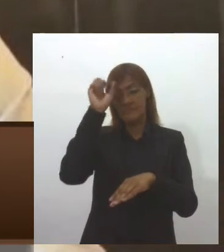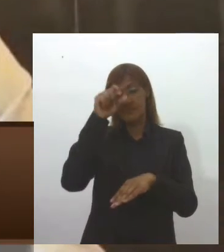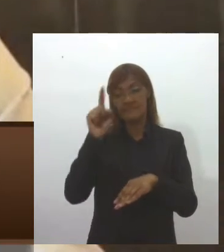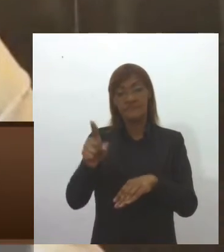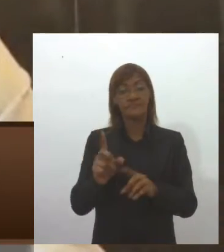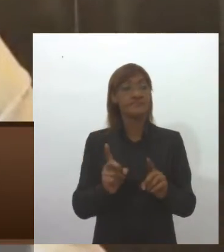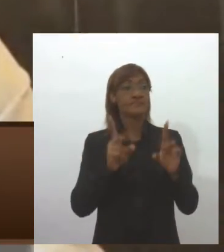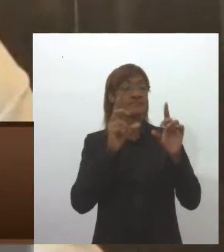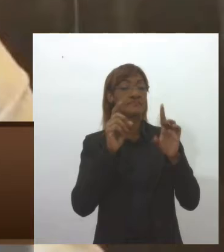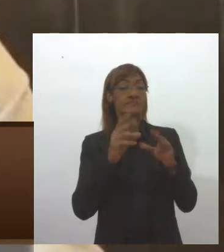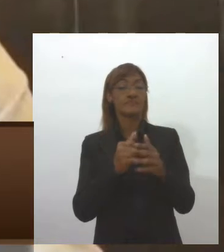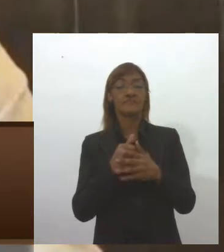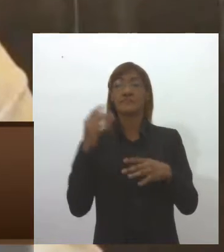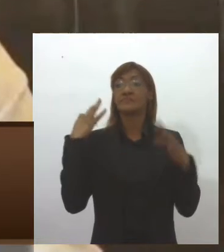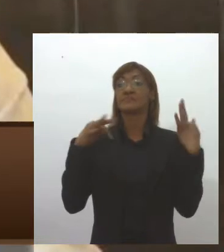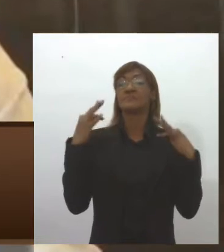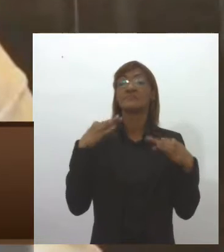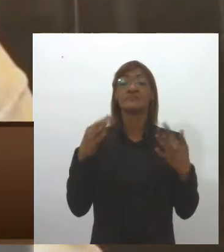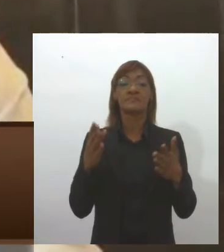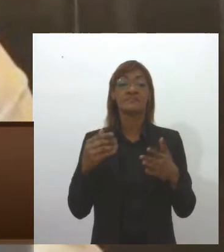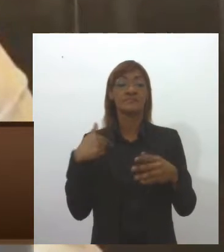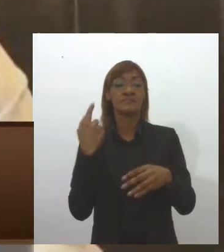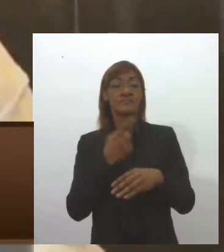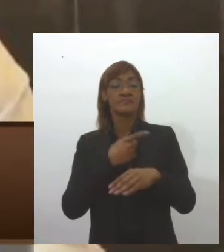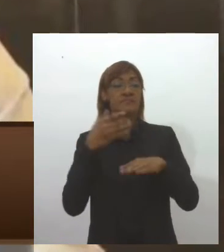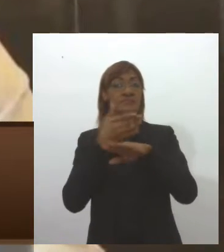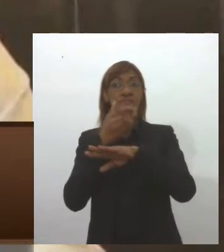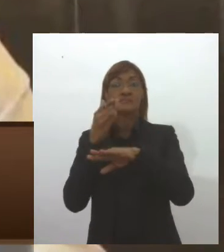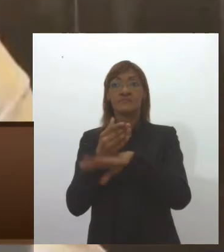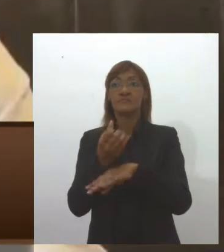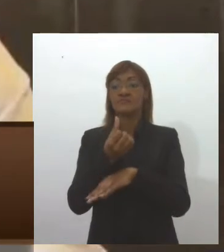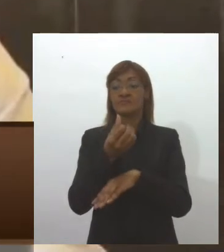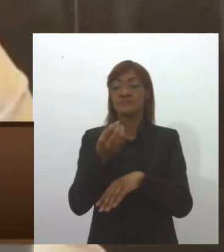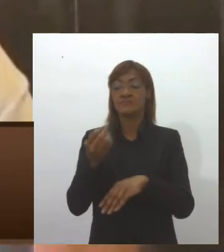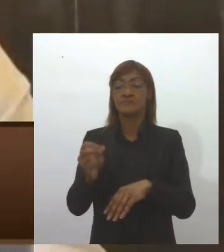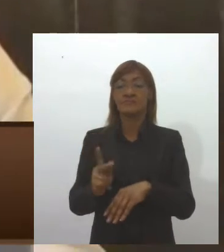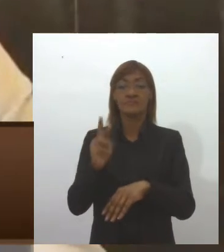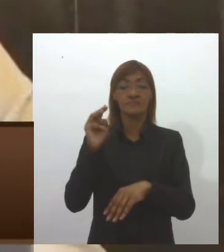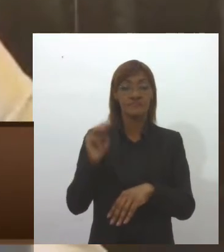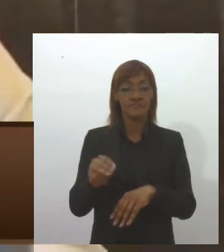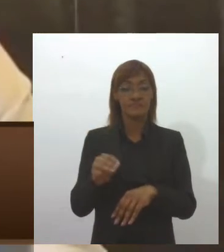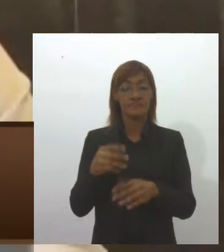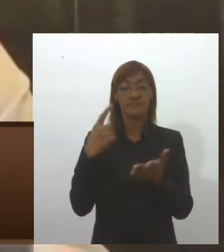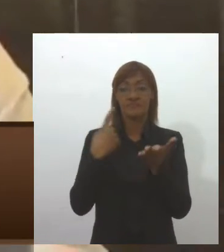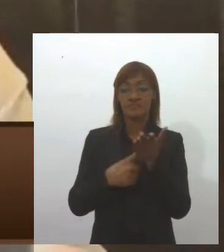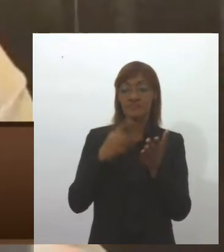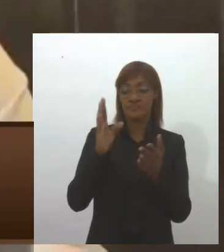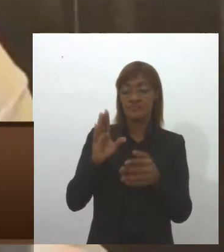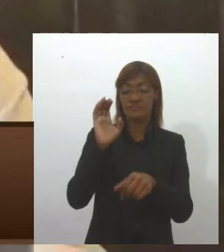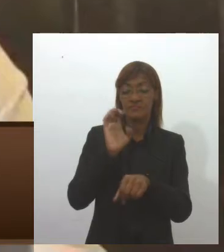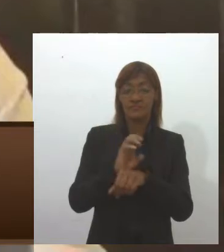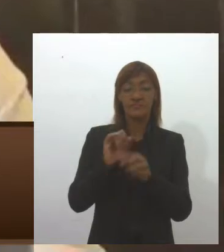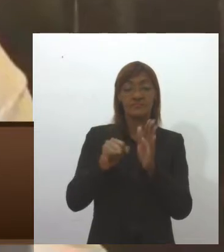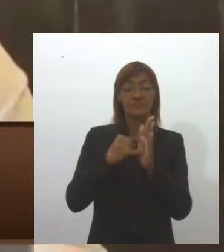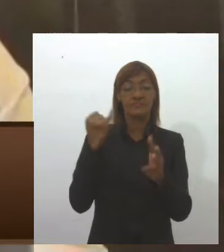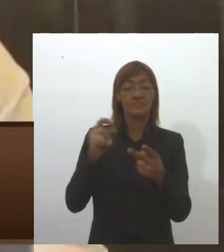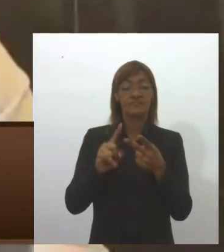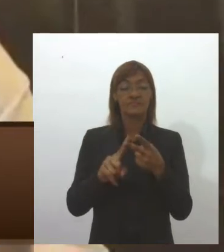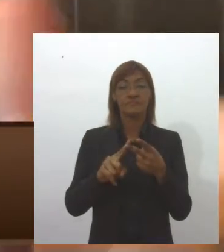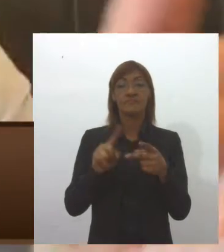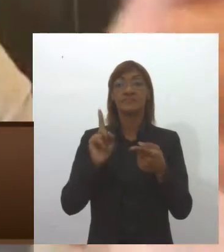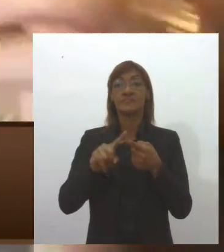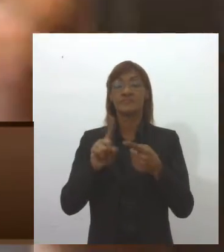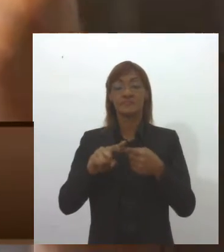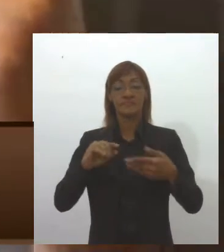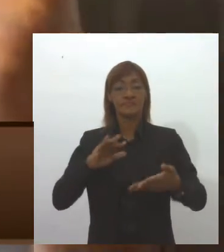Nós vamos fazer caravanas aqui num raio de 600 quilômetros, está agendado inclusive com a parceria do Estado e com a parceria do SEBRAE,